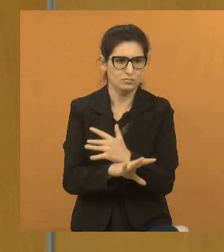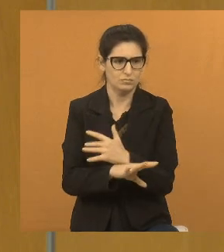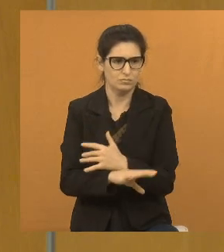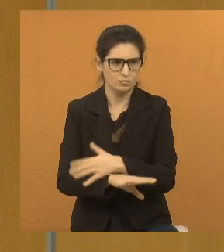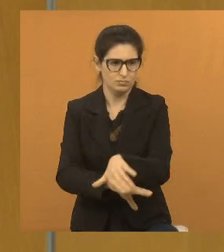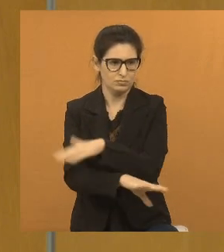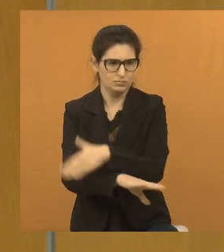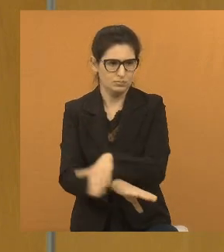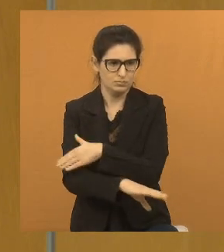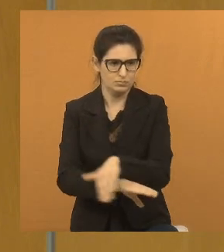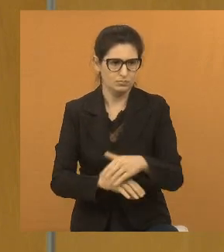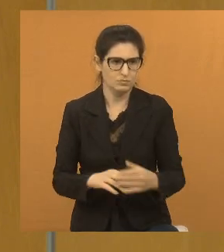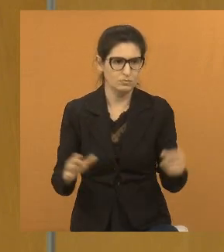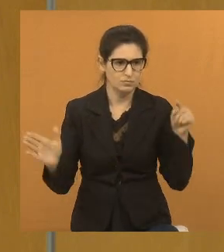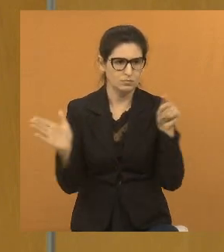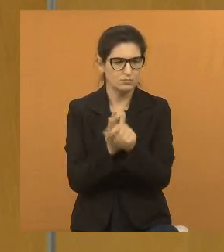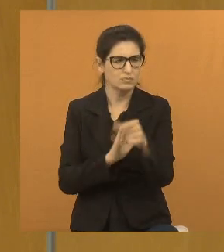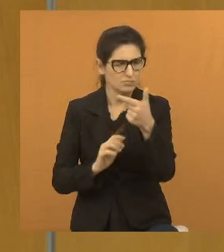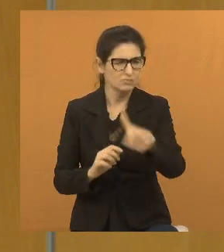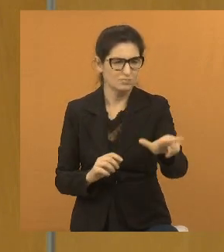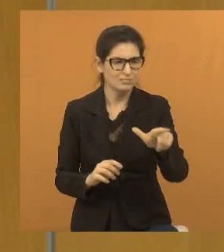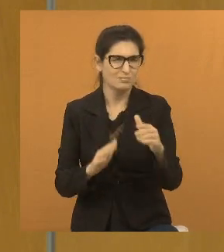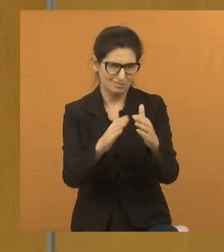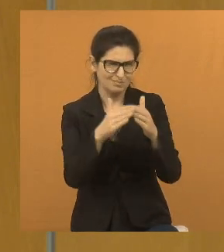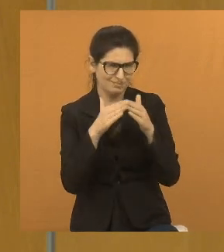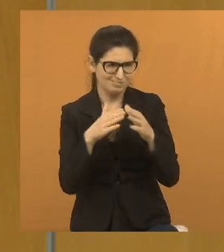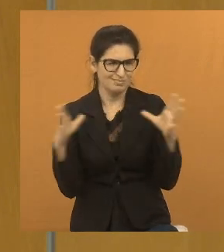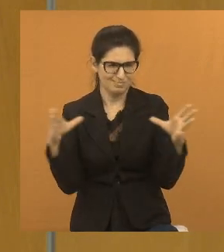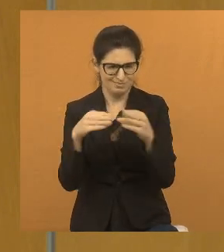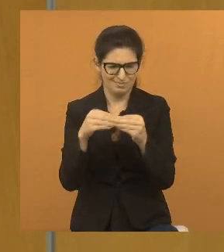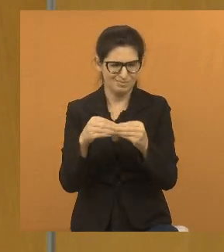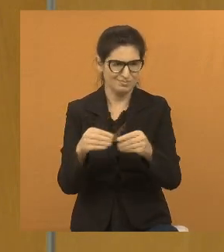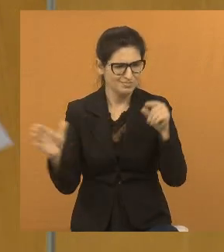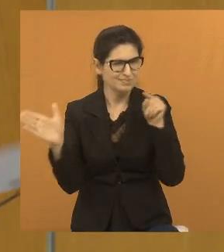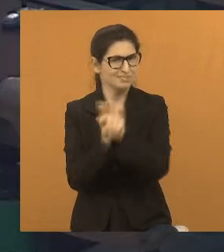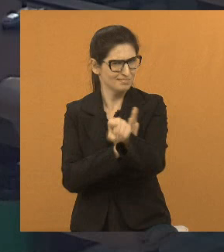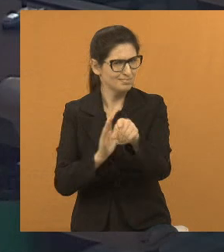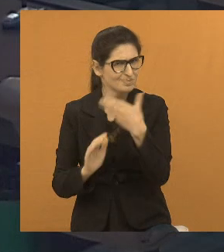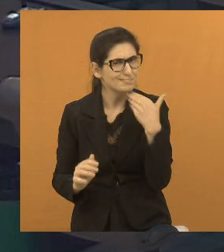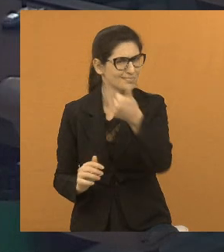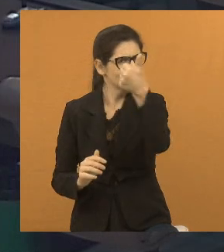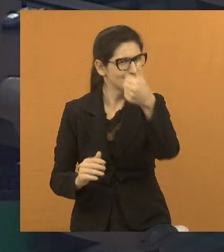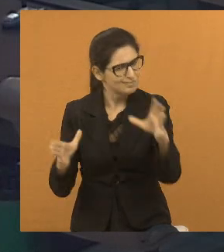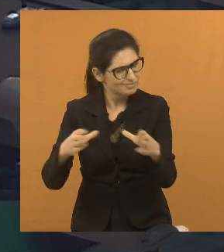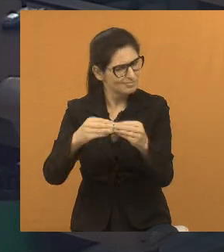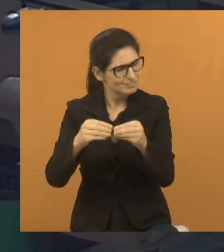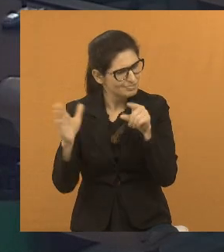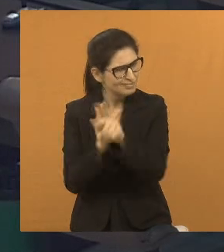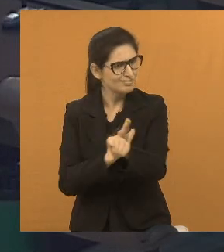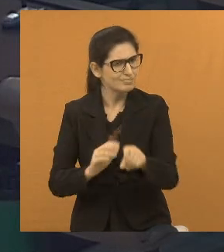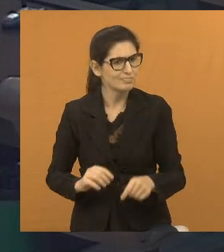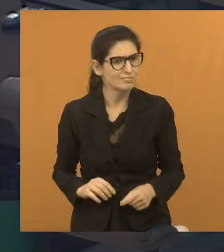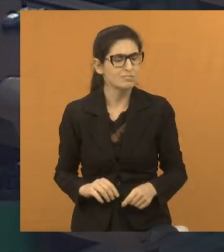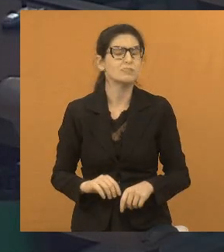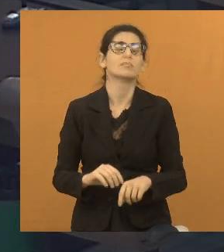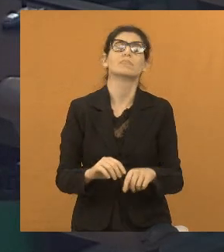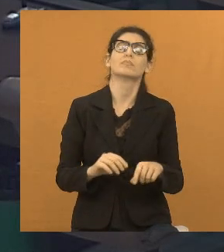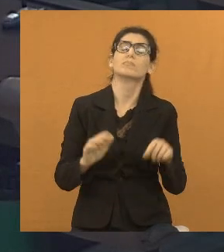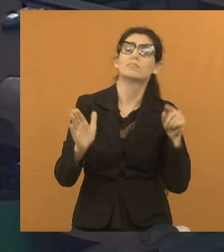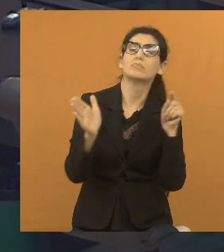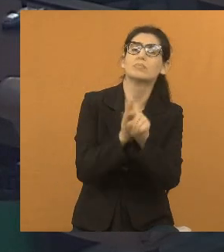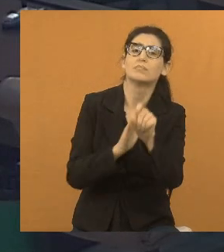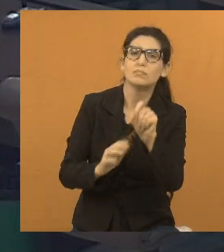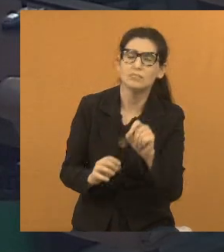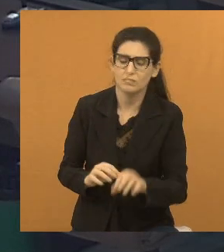favor, a pergunta, por gentileza, só um resumo. Pois não. O meu questionamento é o seguinte: como o